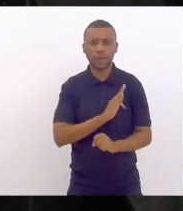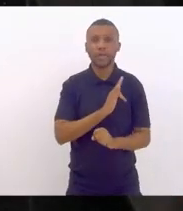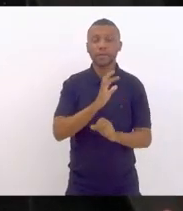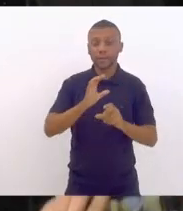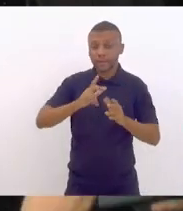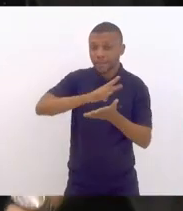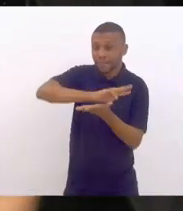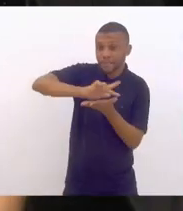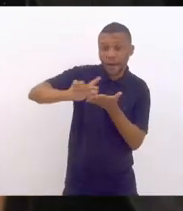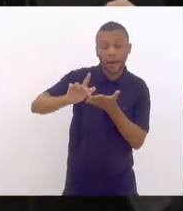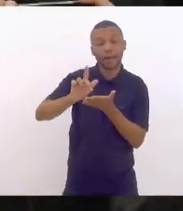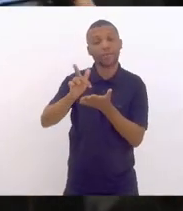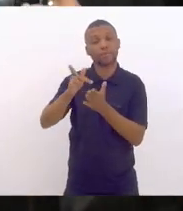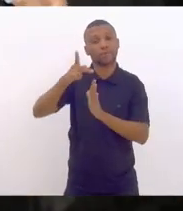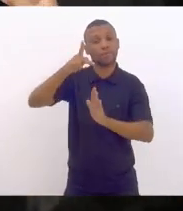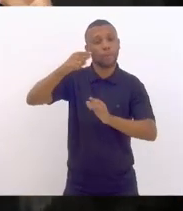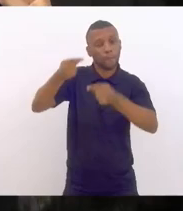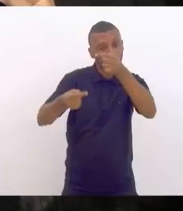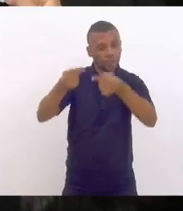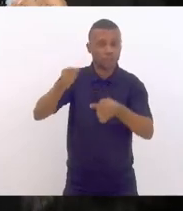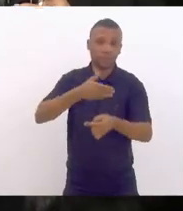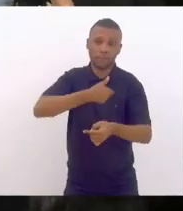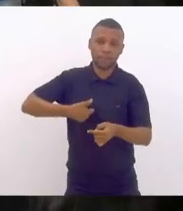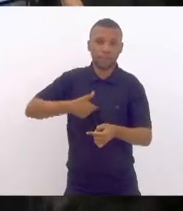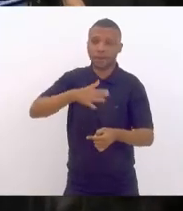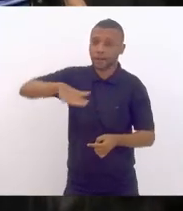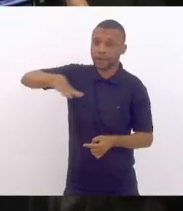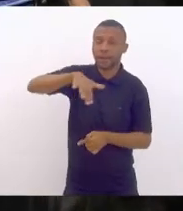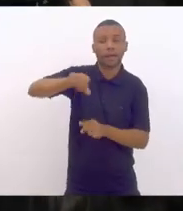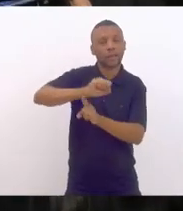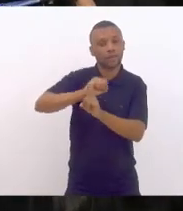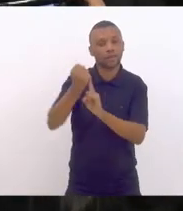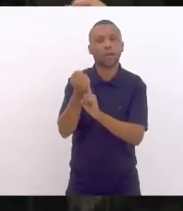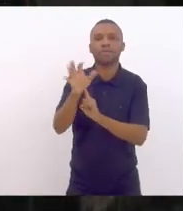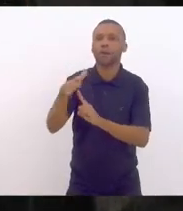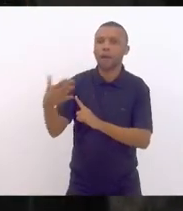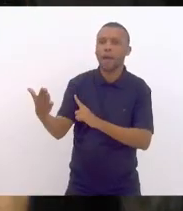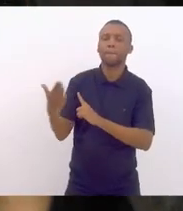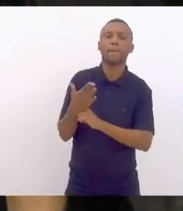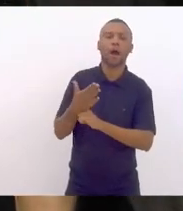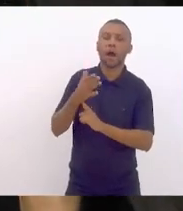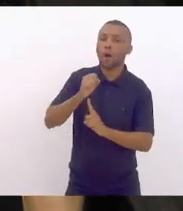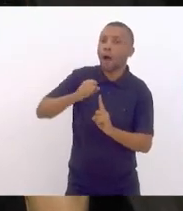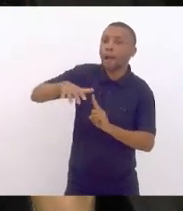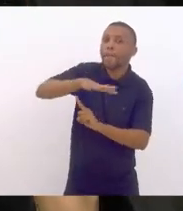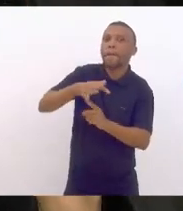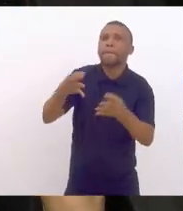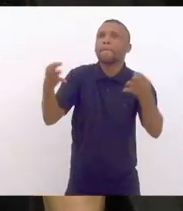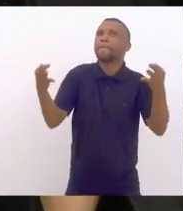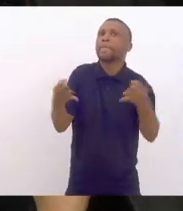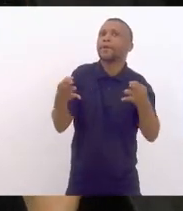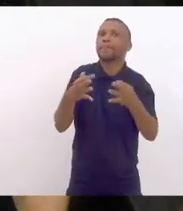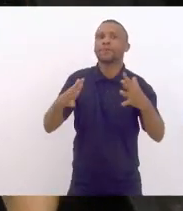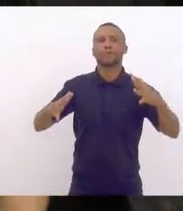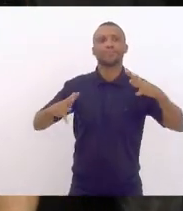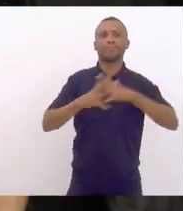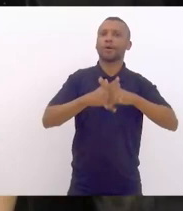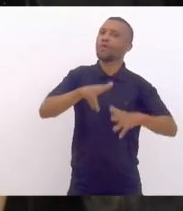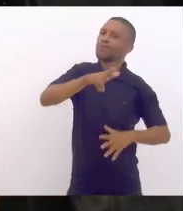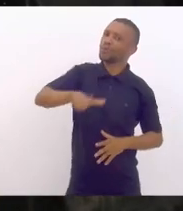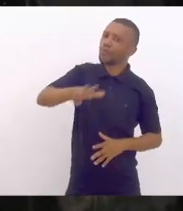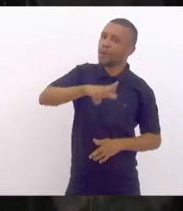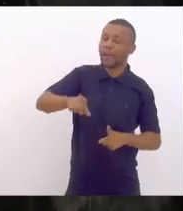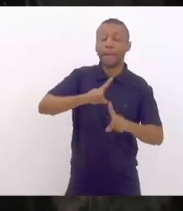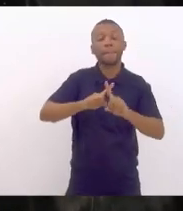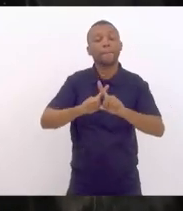políticas públicas na área social é que foram consolidando um ambiente não de Perfeição não de Paraíso na terra mas de